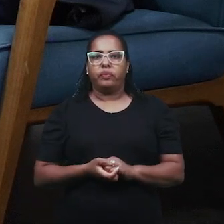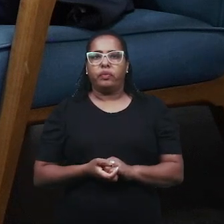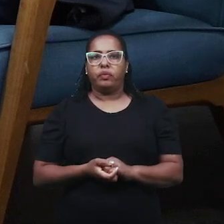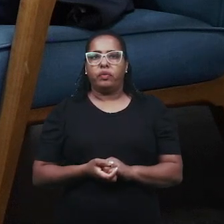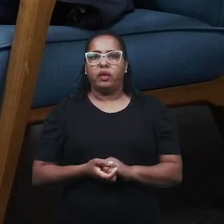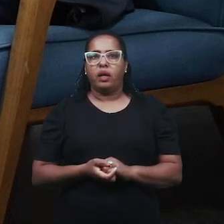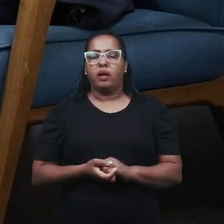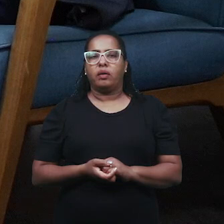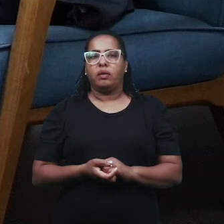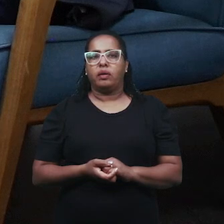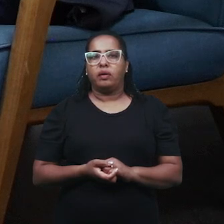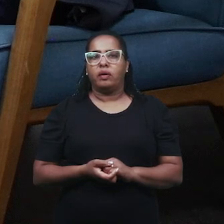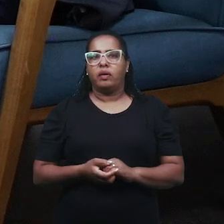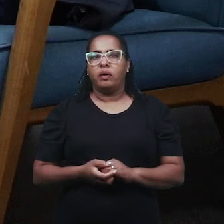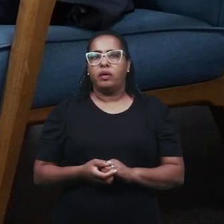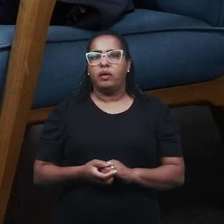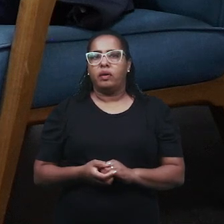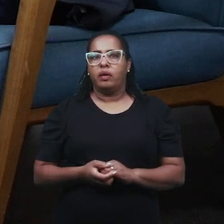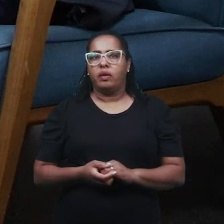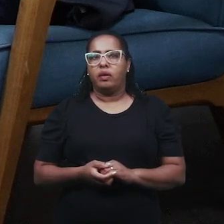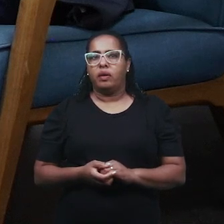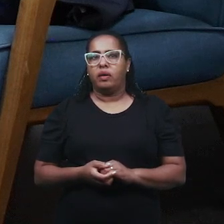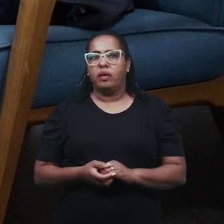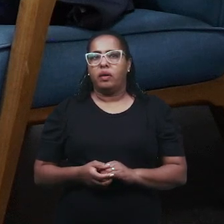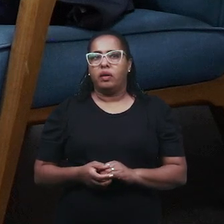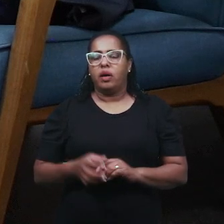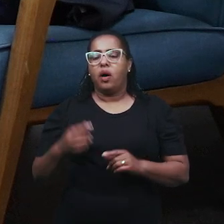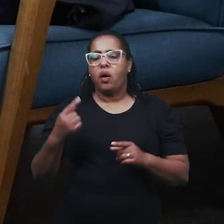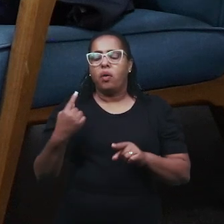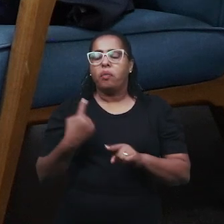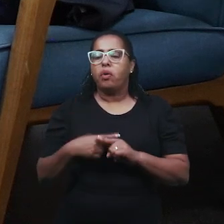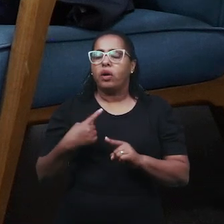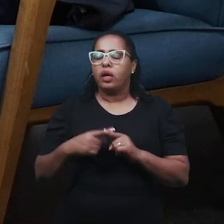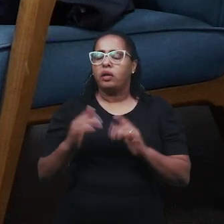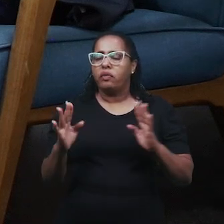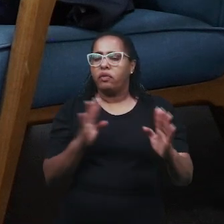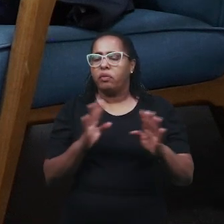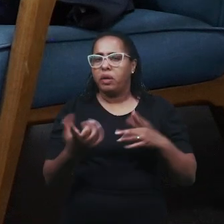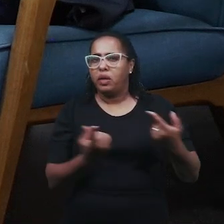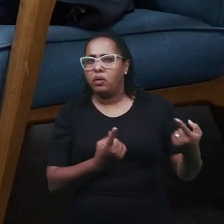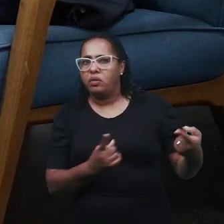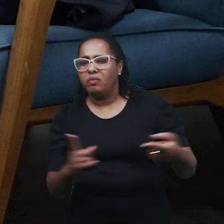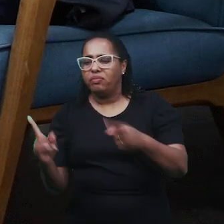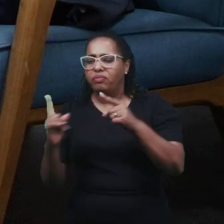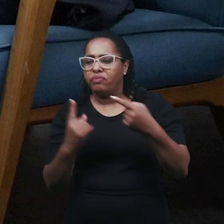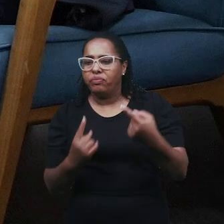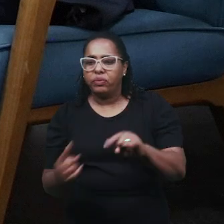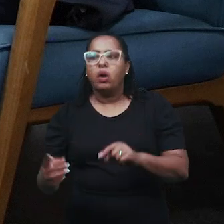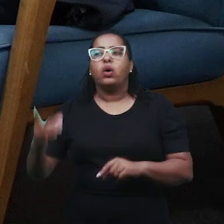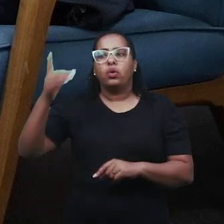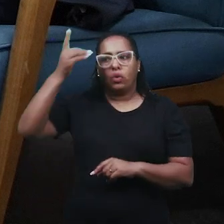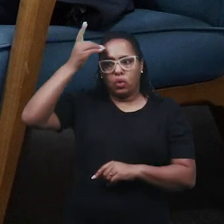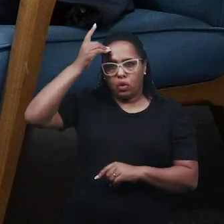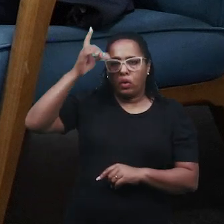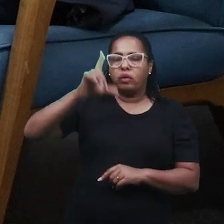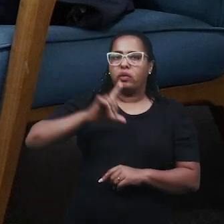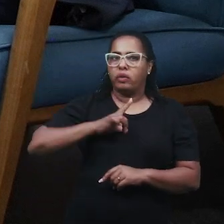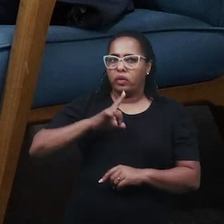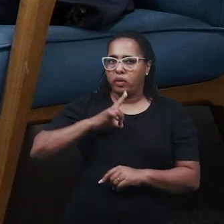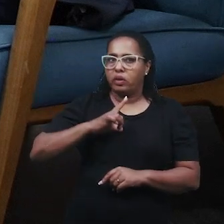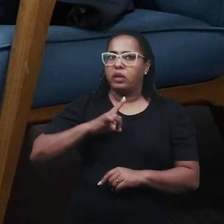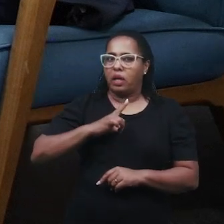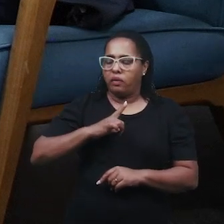de ferro, enquanto a igreja era subterrânea, perseguida, eles tiveram os dons espirituais. Eles tiveram